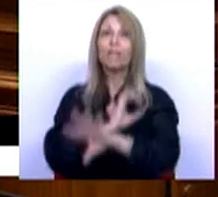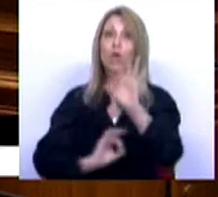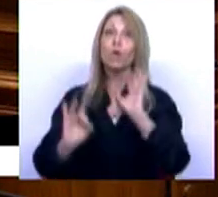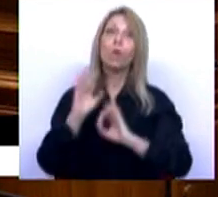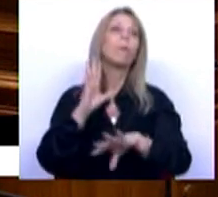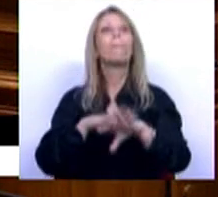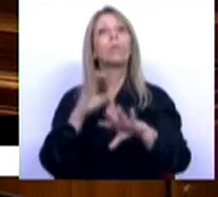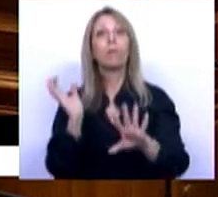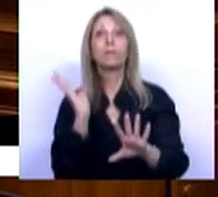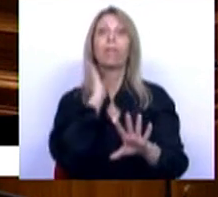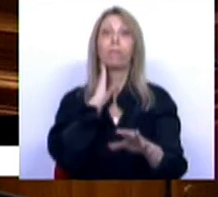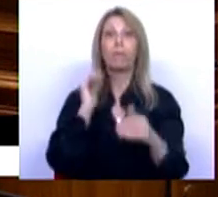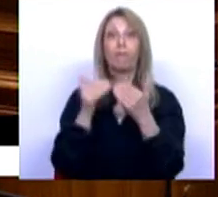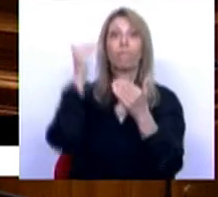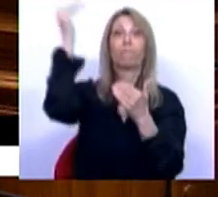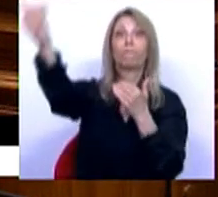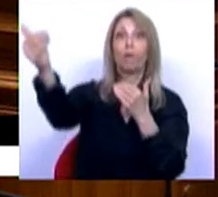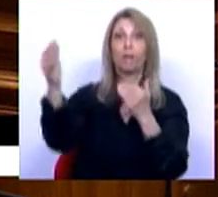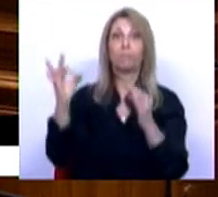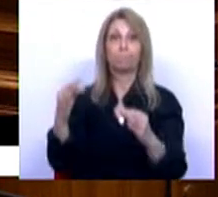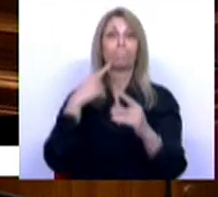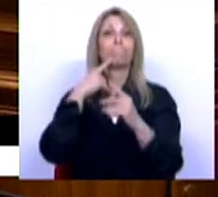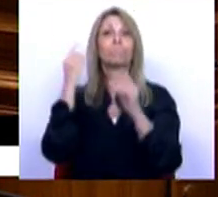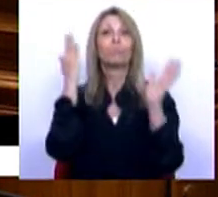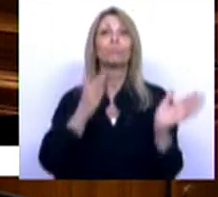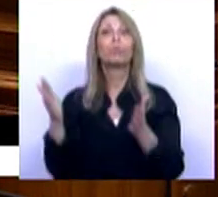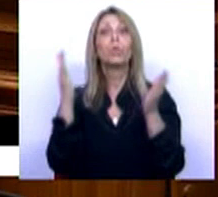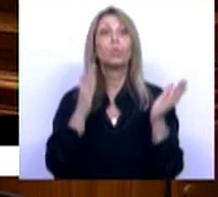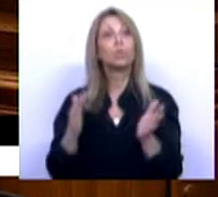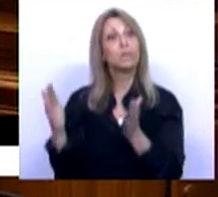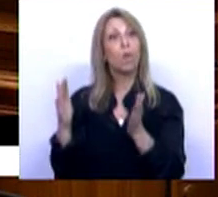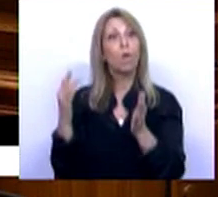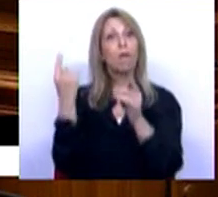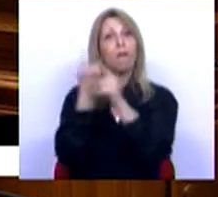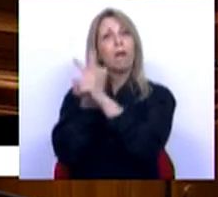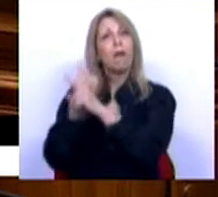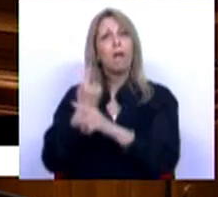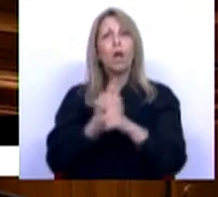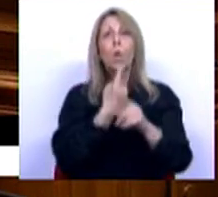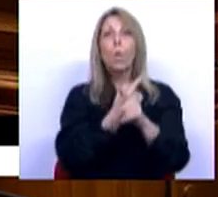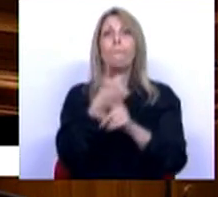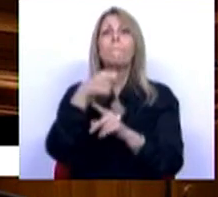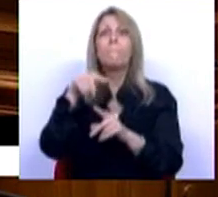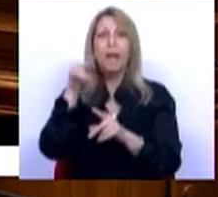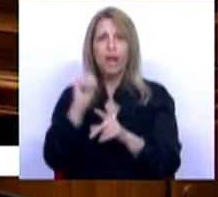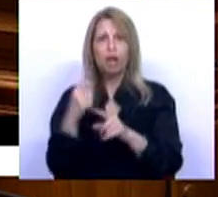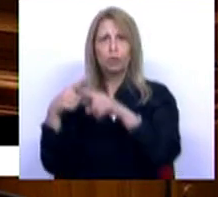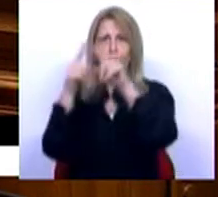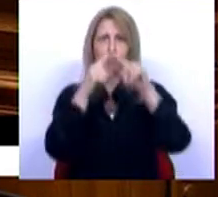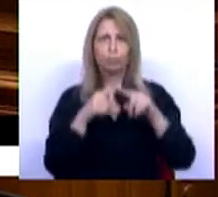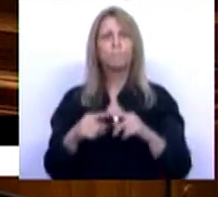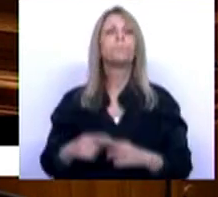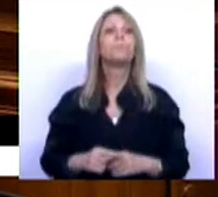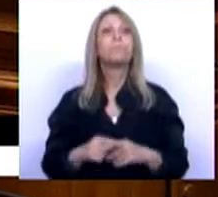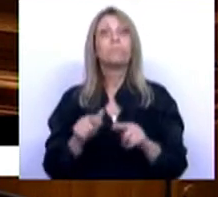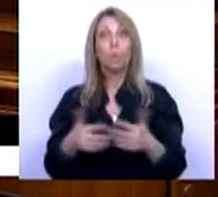sua dependência externa no que diz respeito à produção dos mais variados bens. É hoje evidente que